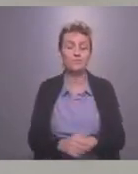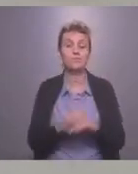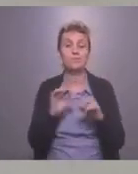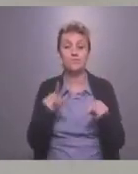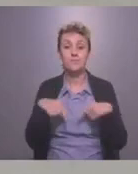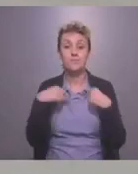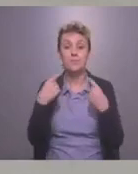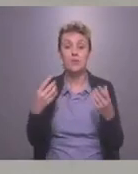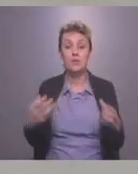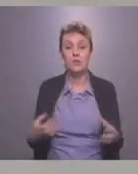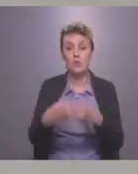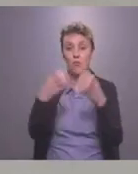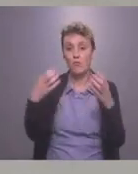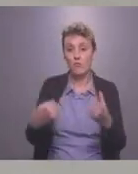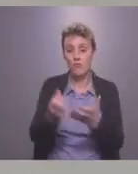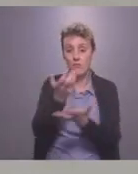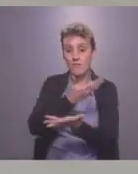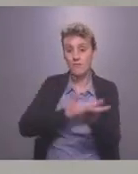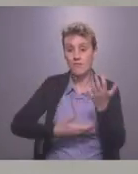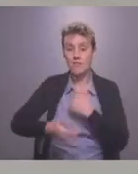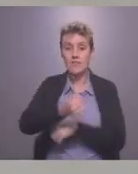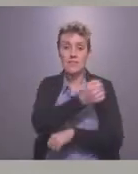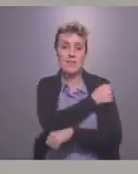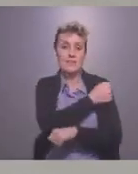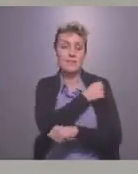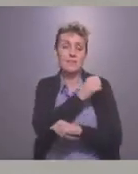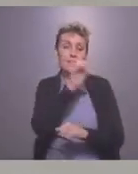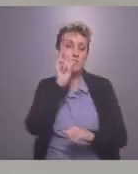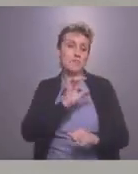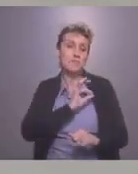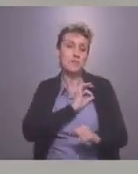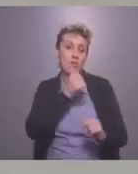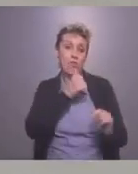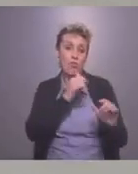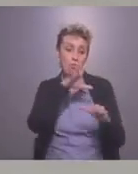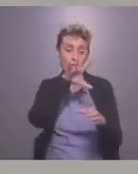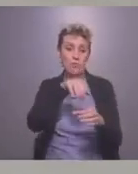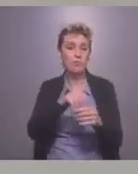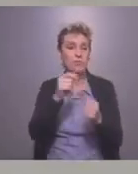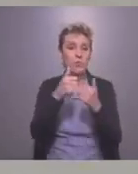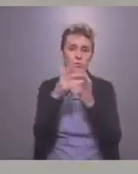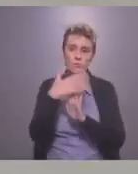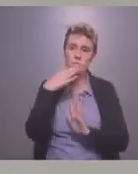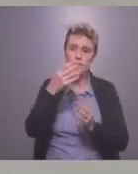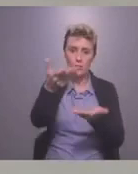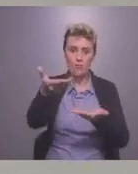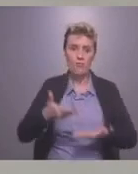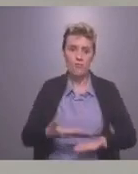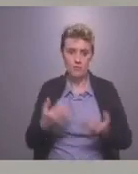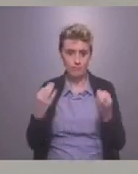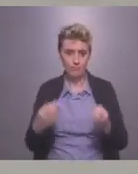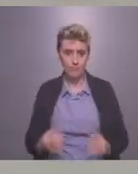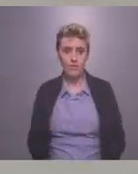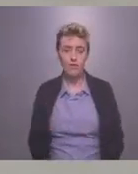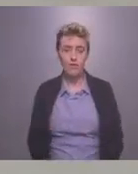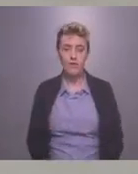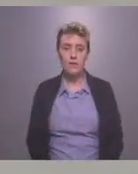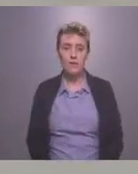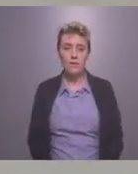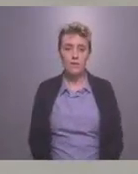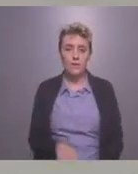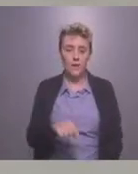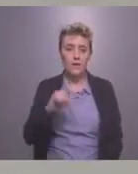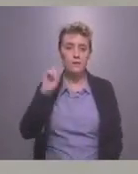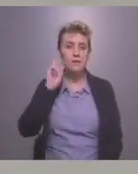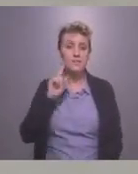um convívio na casa de Nossa Senhora das Dores, para o qual estamos todos convidados. Neste dia não haverá